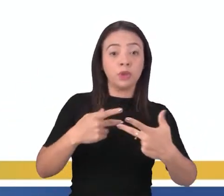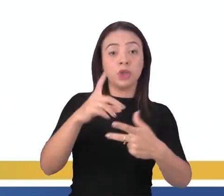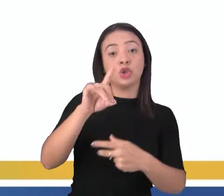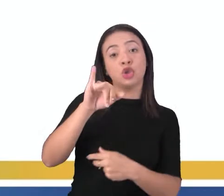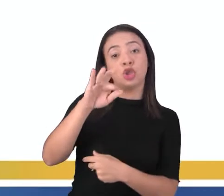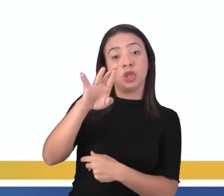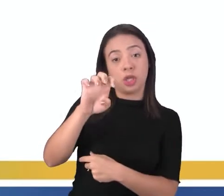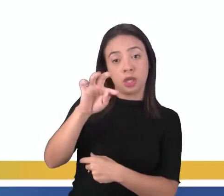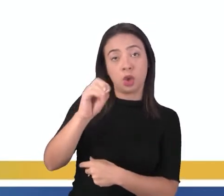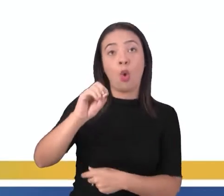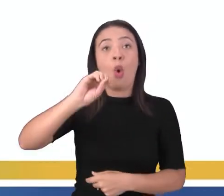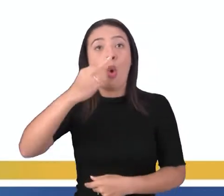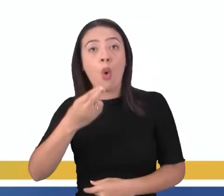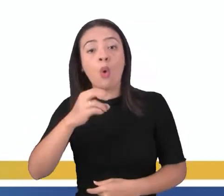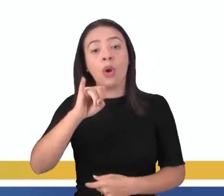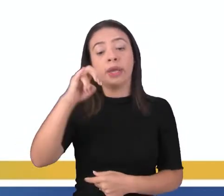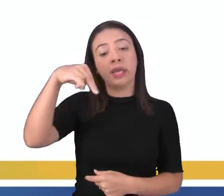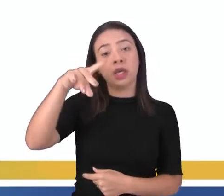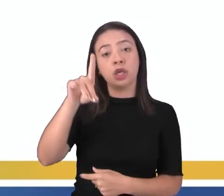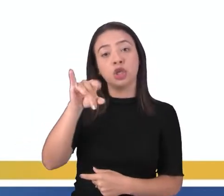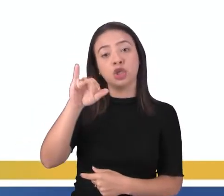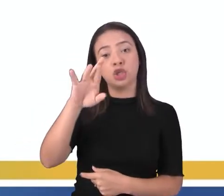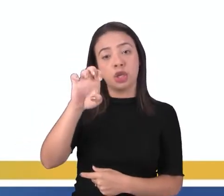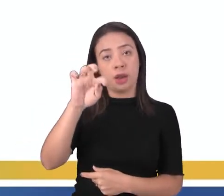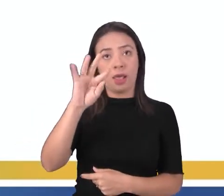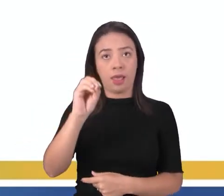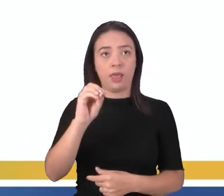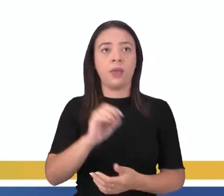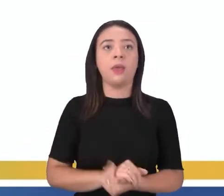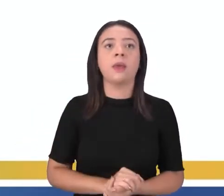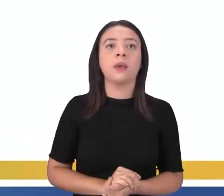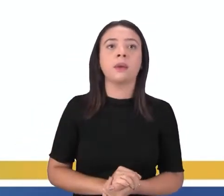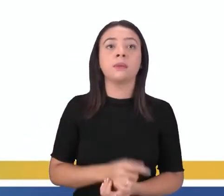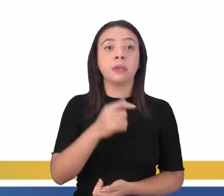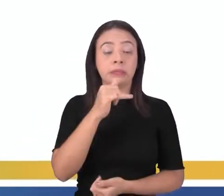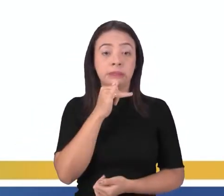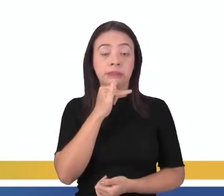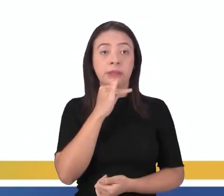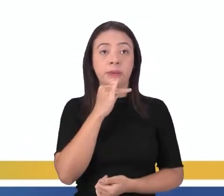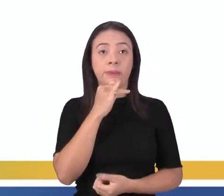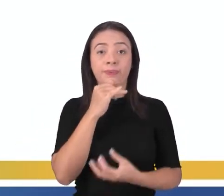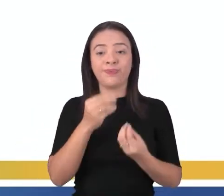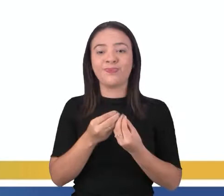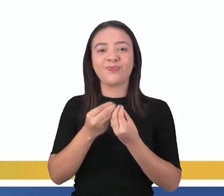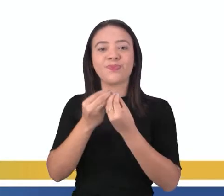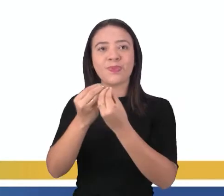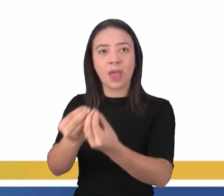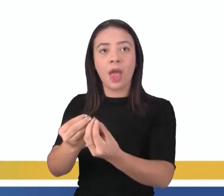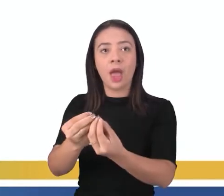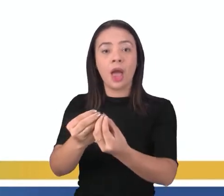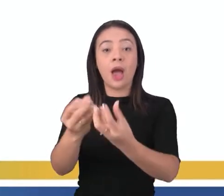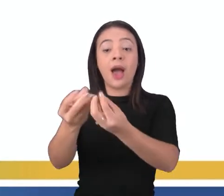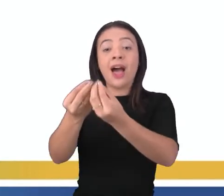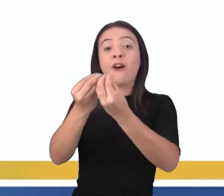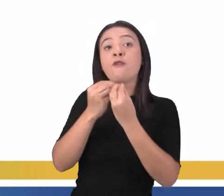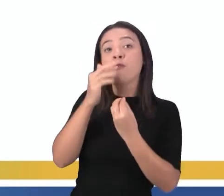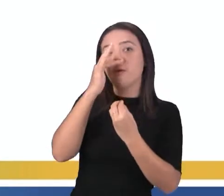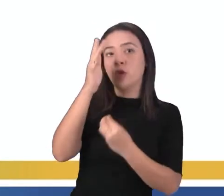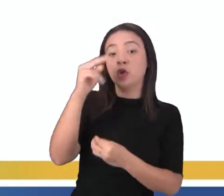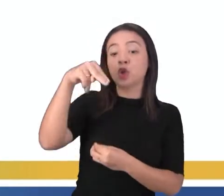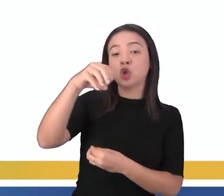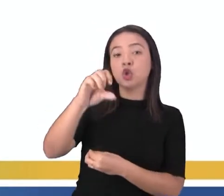até mesmo em complemento nominal. Por exemplo, ofertaram-nos flores. Aí o nos a gente tem um objeto